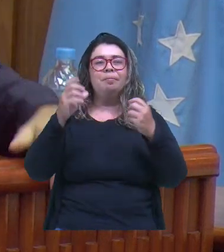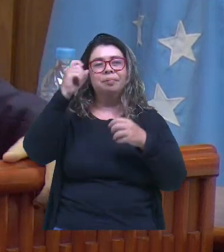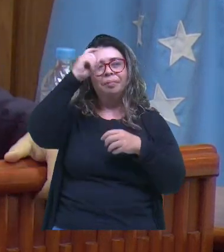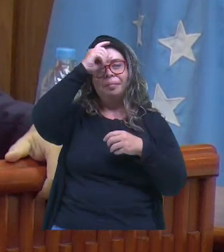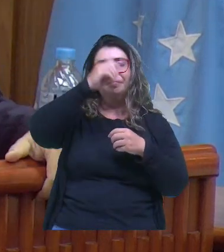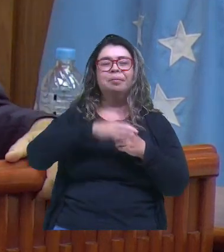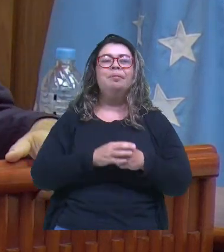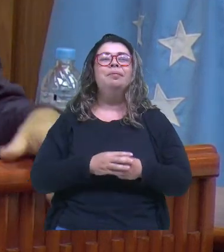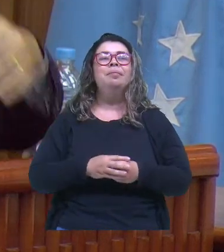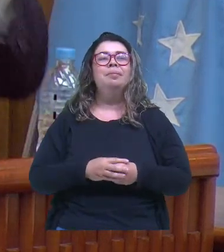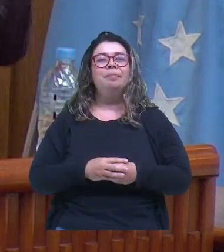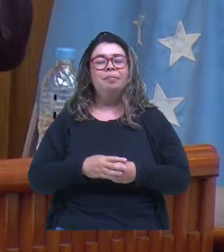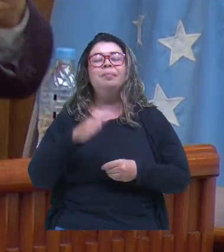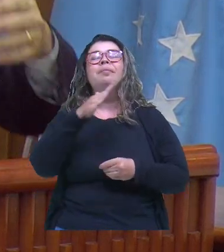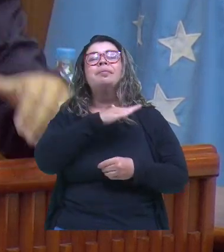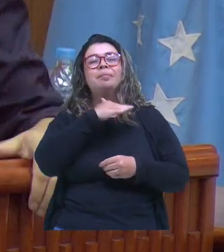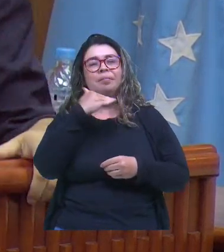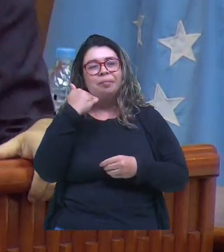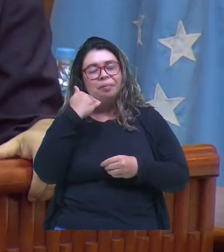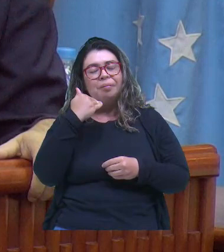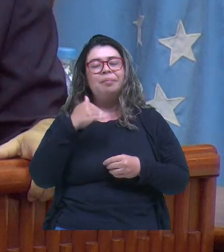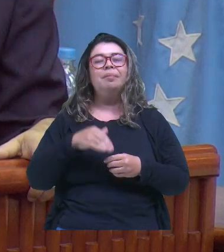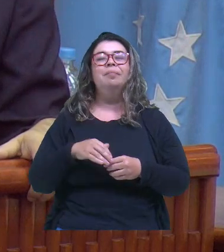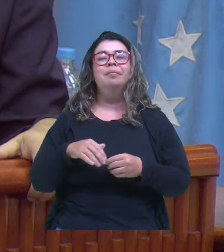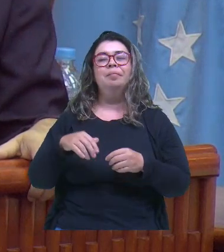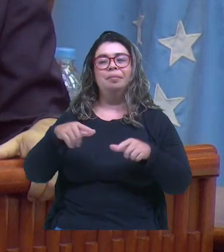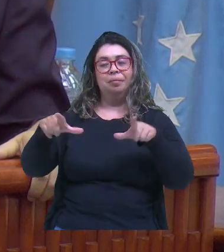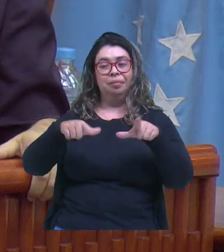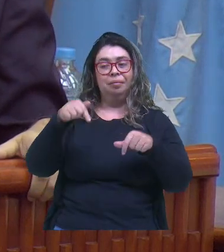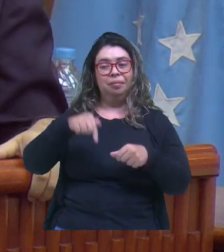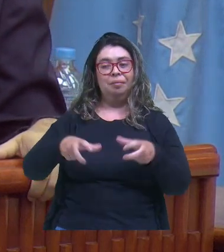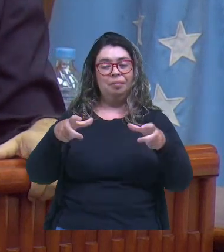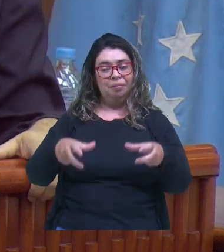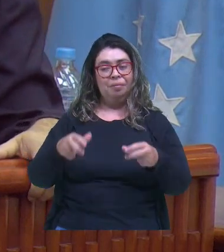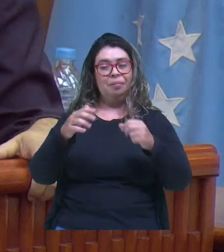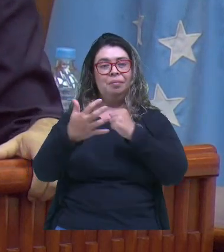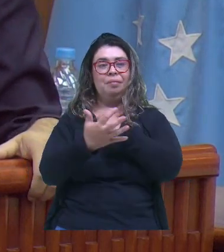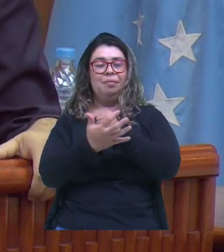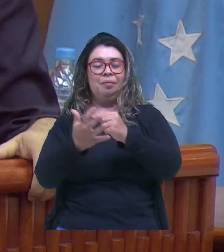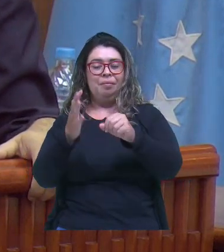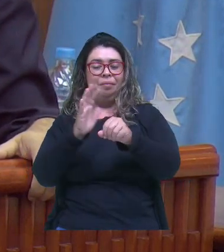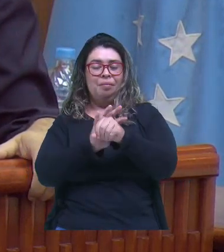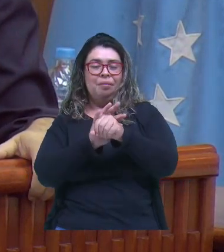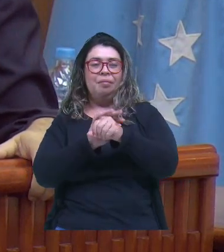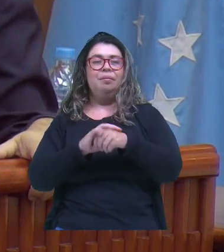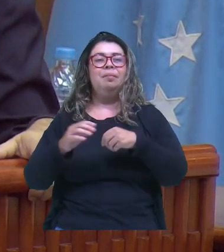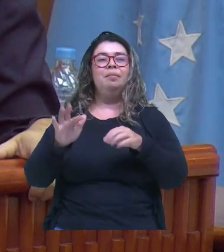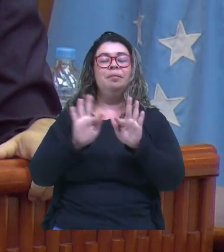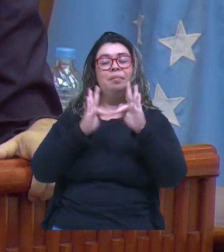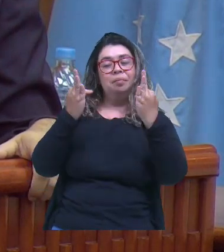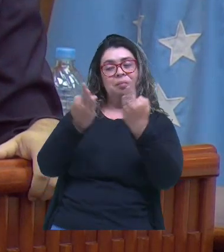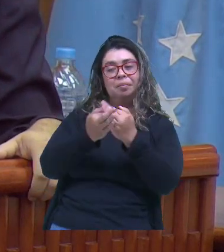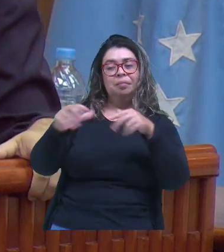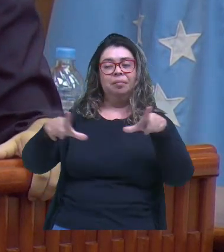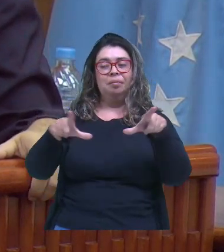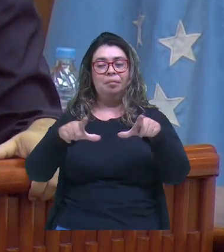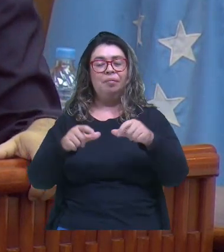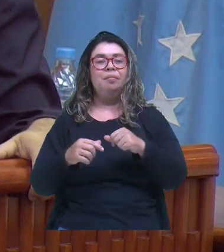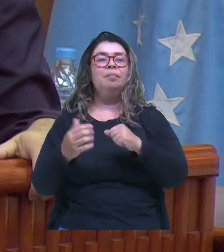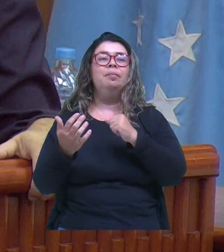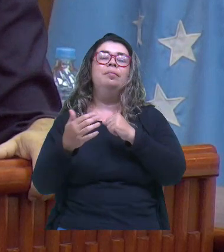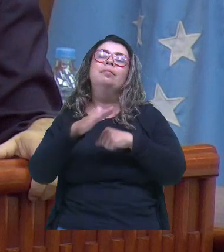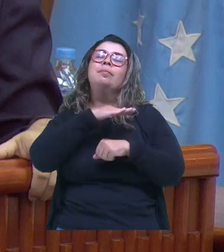servidores falecendo, vítima da Covid, com familiares de servidores falecendo, também vítima dessa